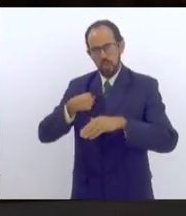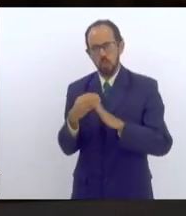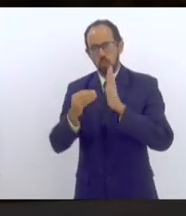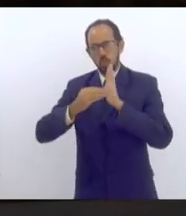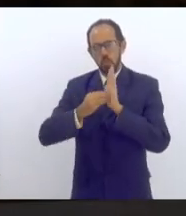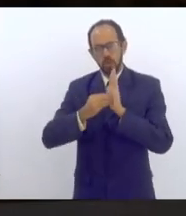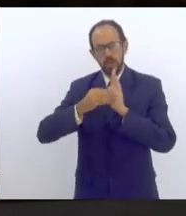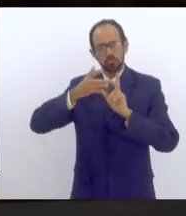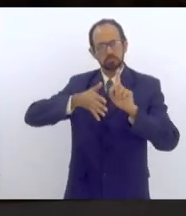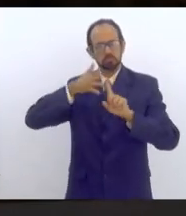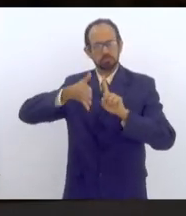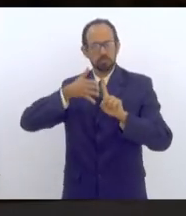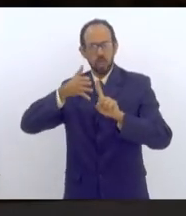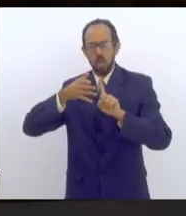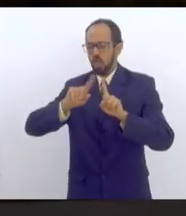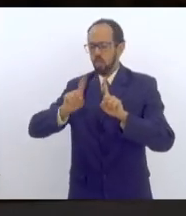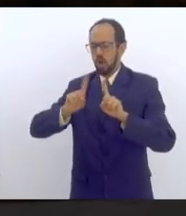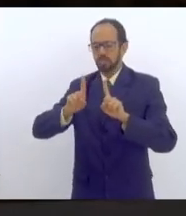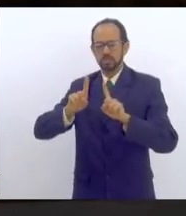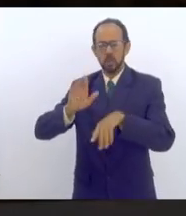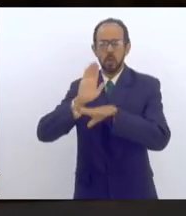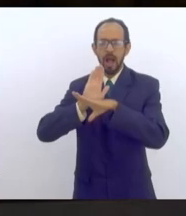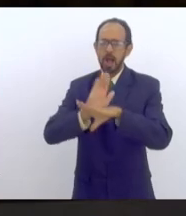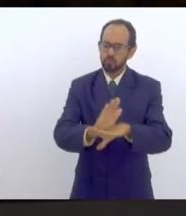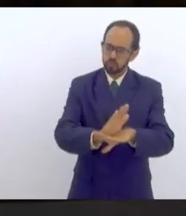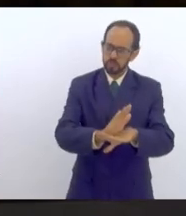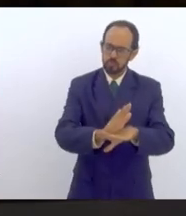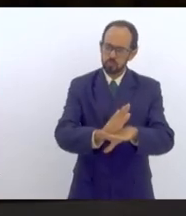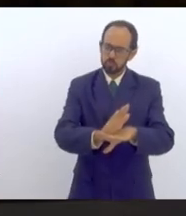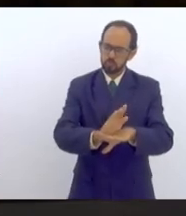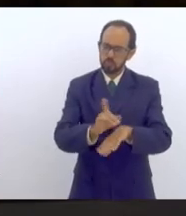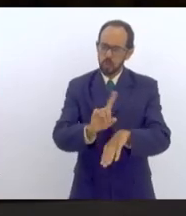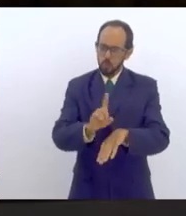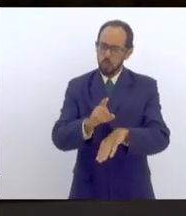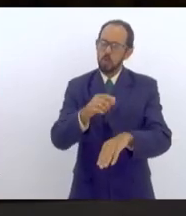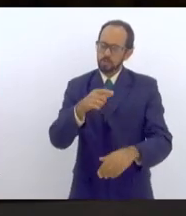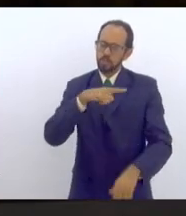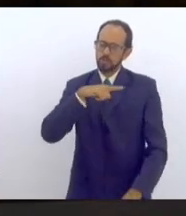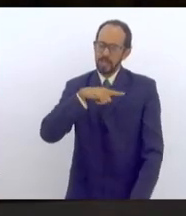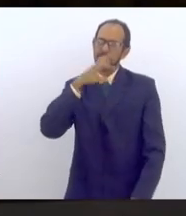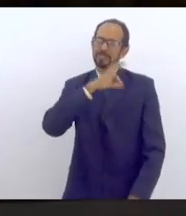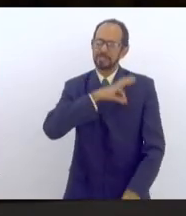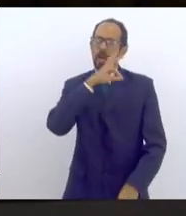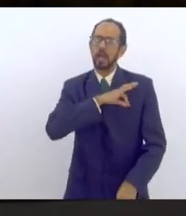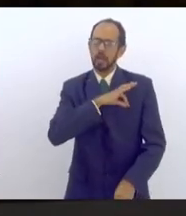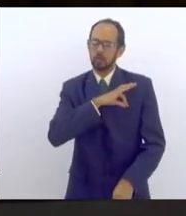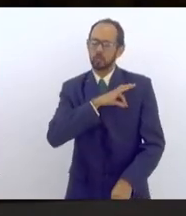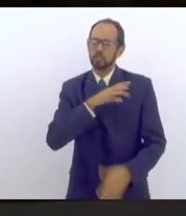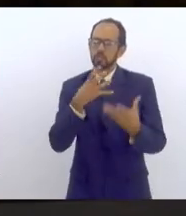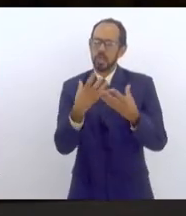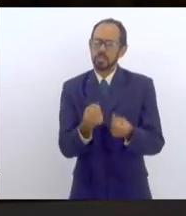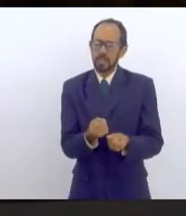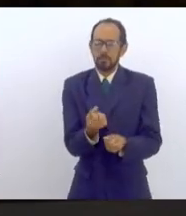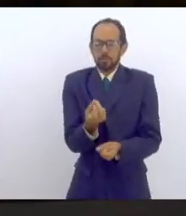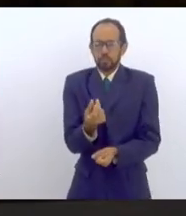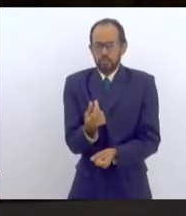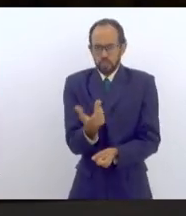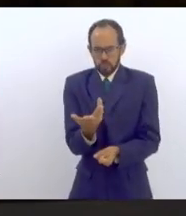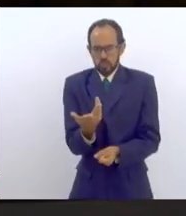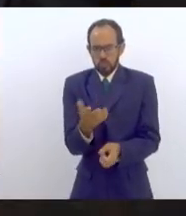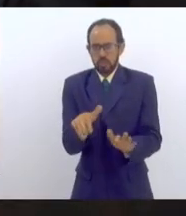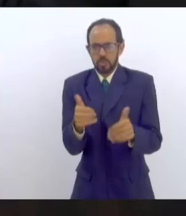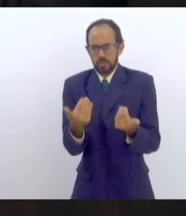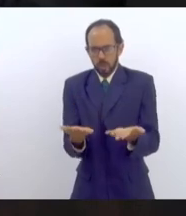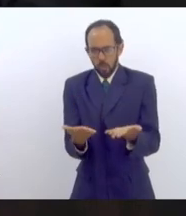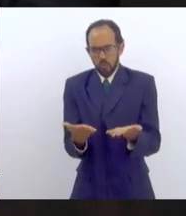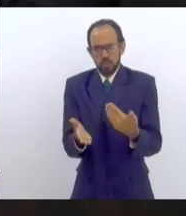não fazemos favor em trabalhar, em servir. Nós ganhamos para isso, recebemos para isso, estamos, seja em